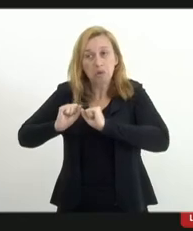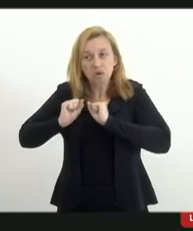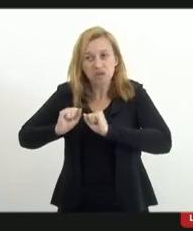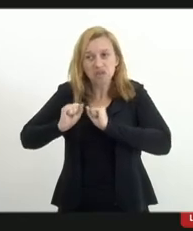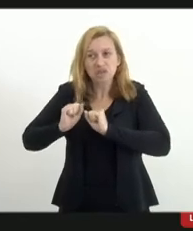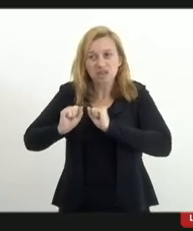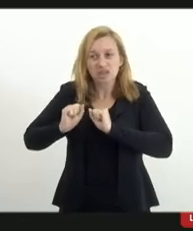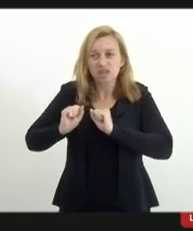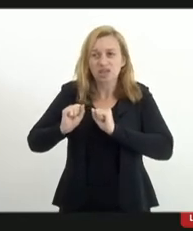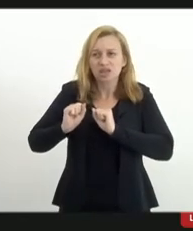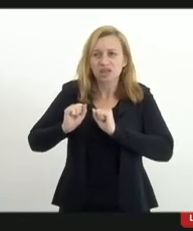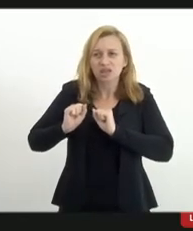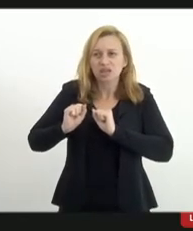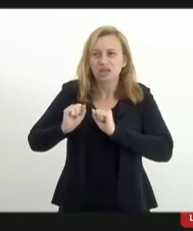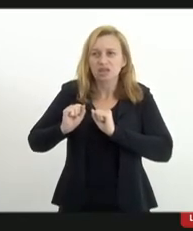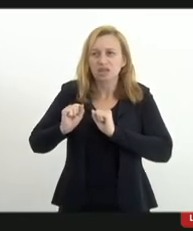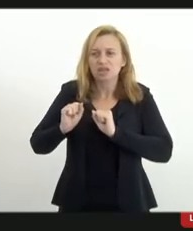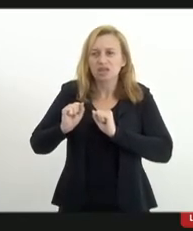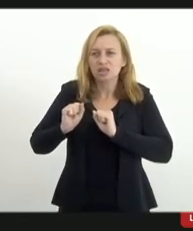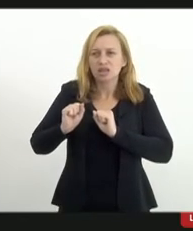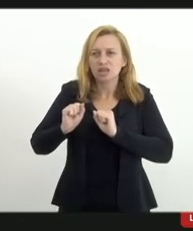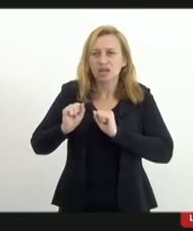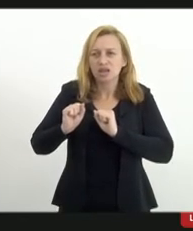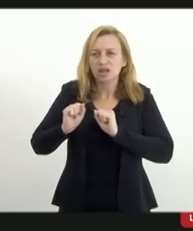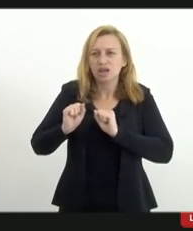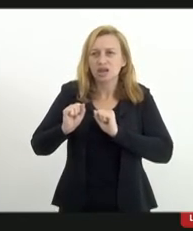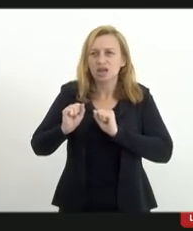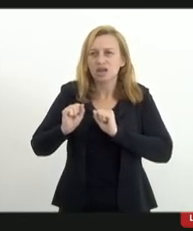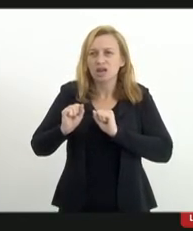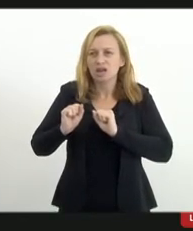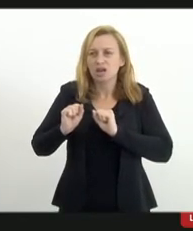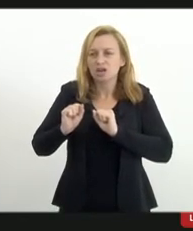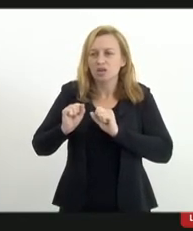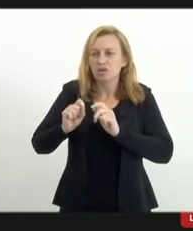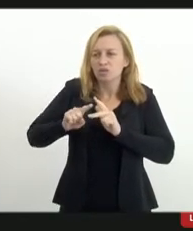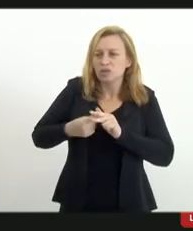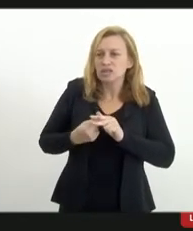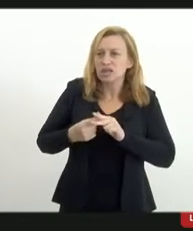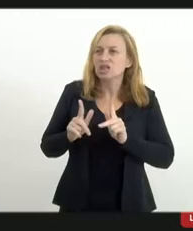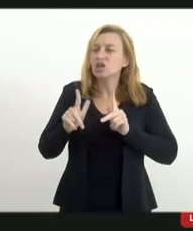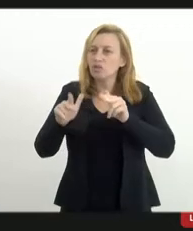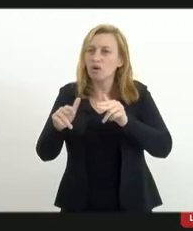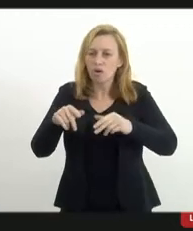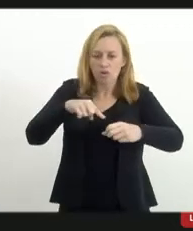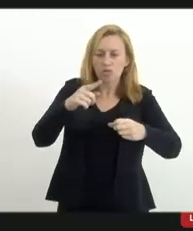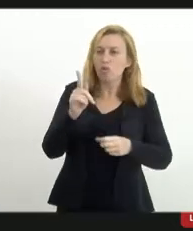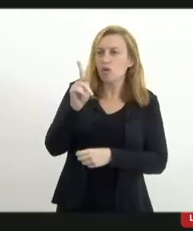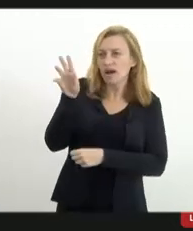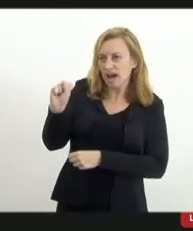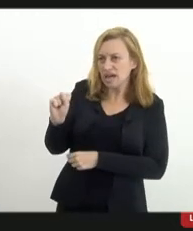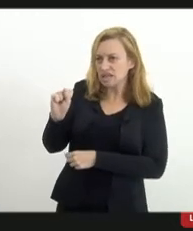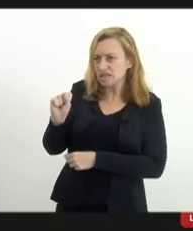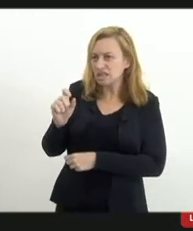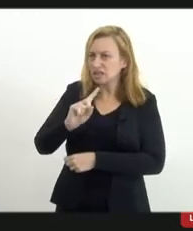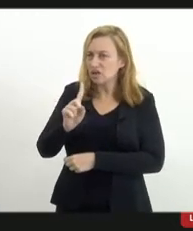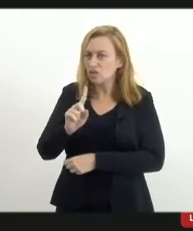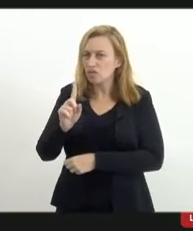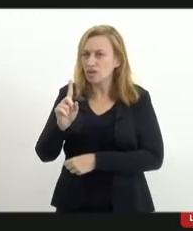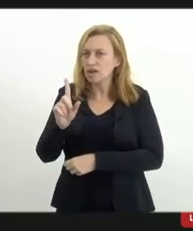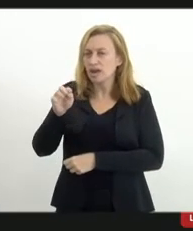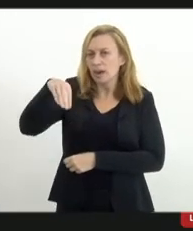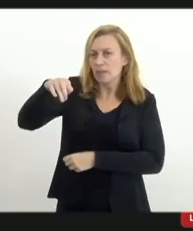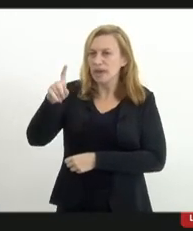repercussão no caso do gás, né, do gás que não foi medido.